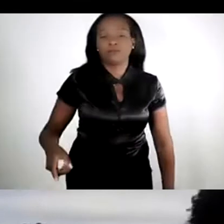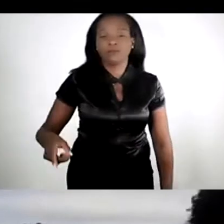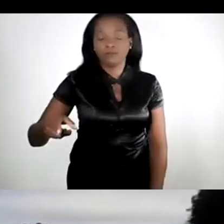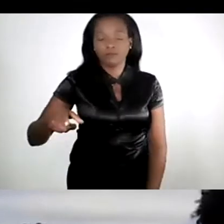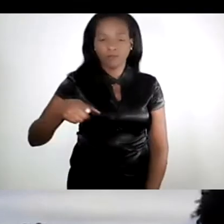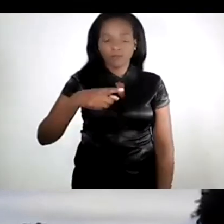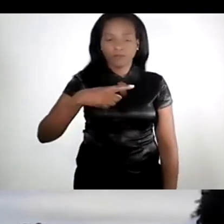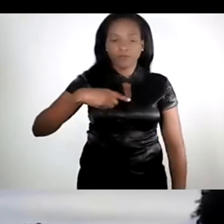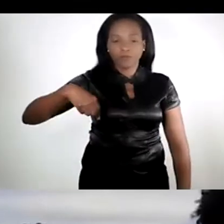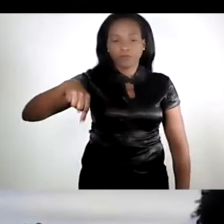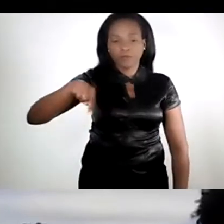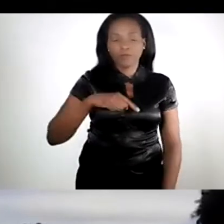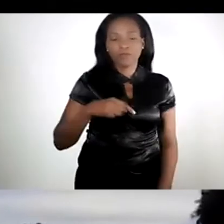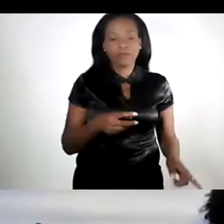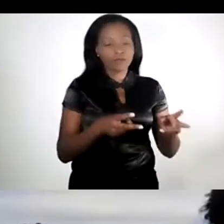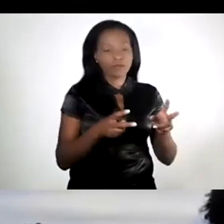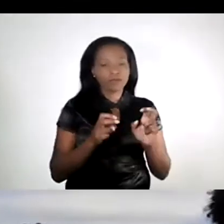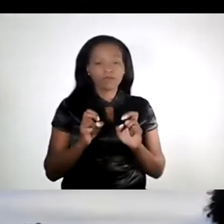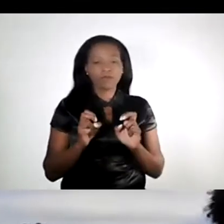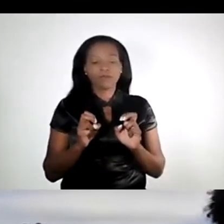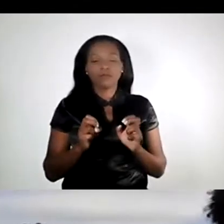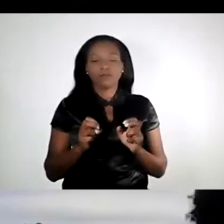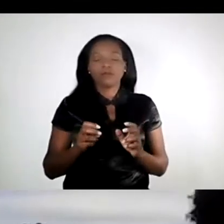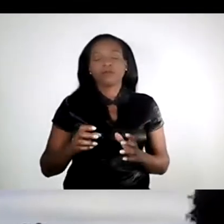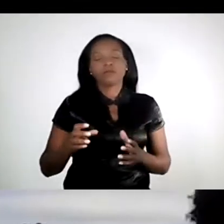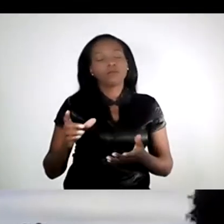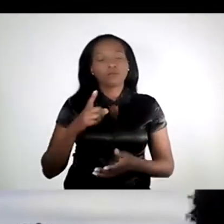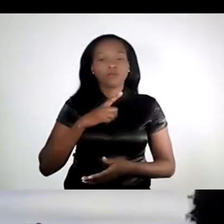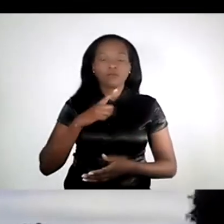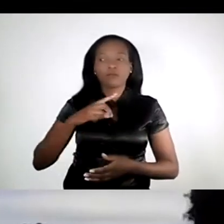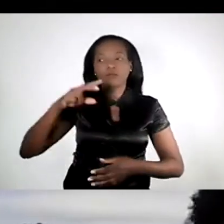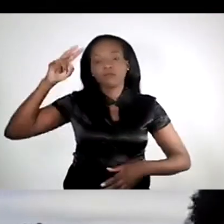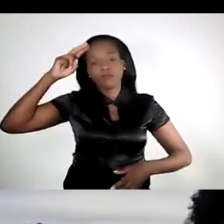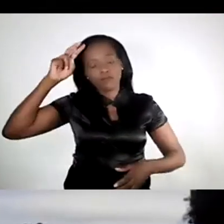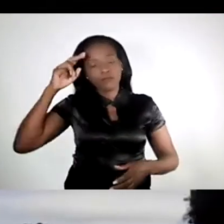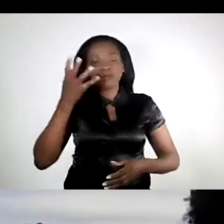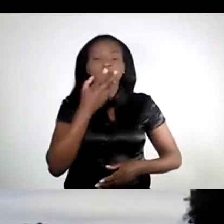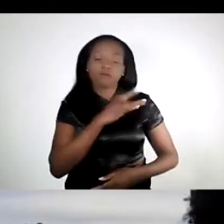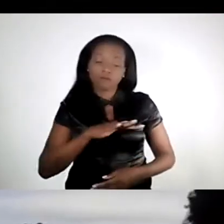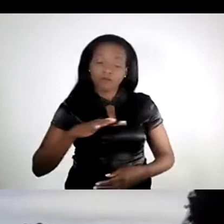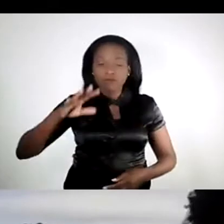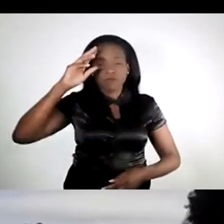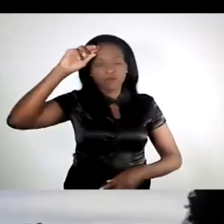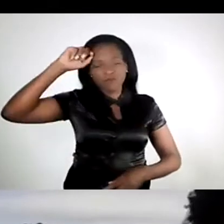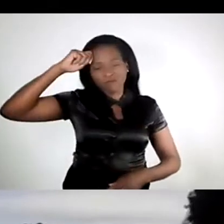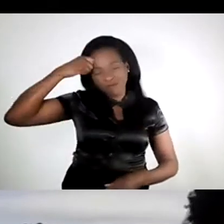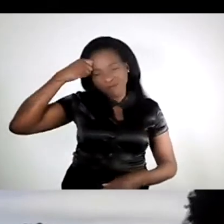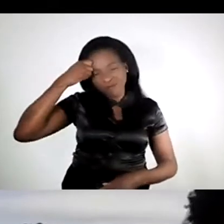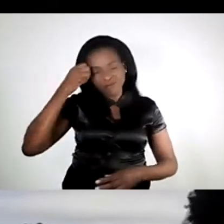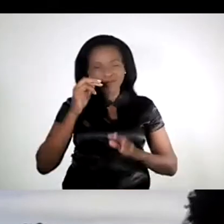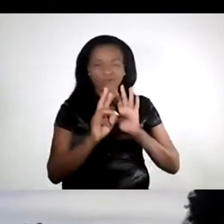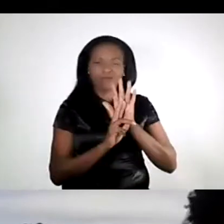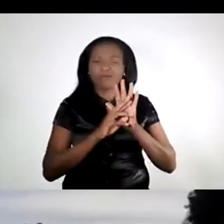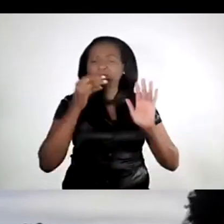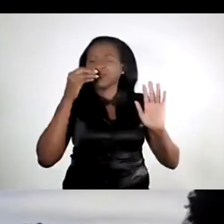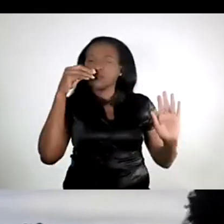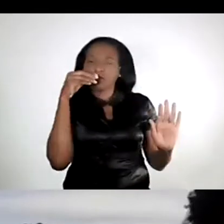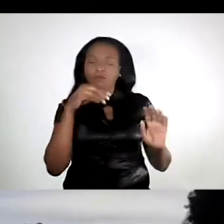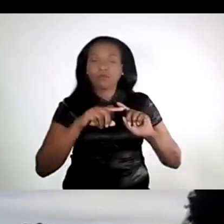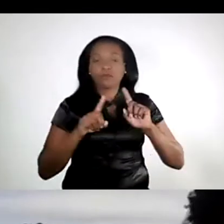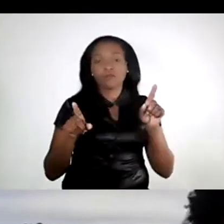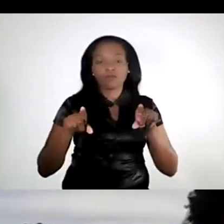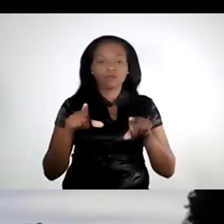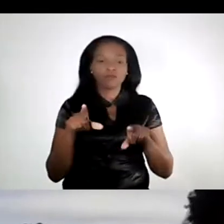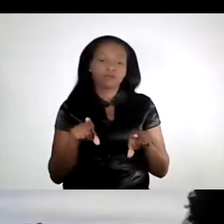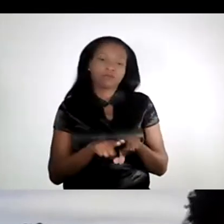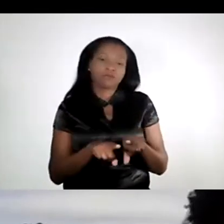certa narrativa, as crianças negras se veem representadas ainda de forma pouca, mas ainda existe uma narrativa, por exemplo, da criança